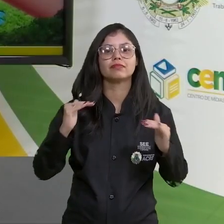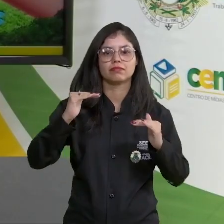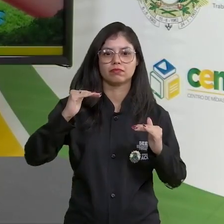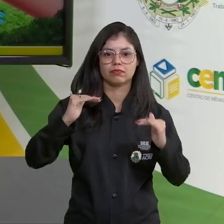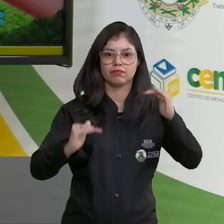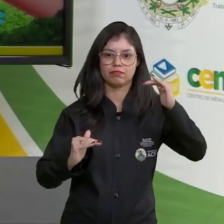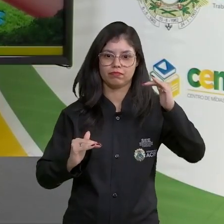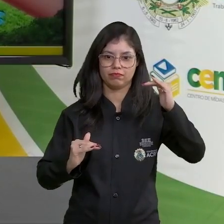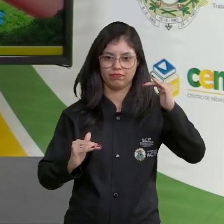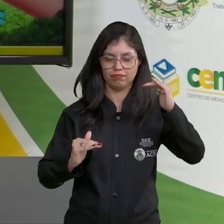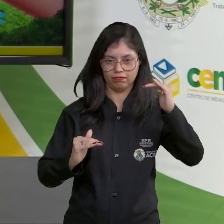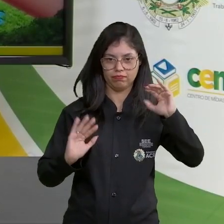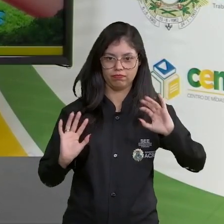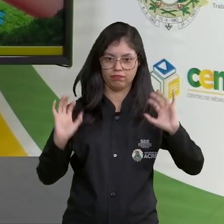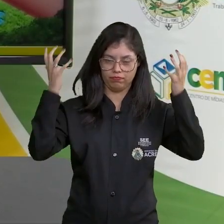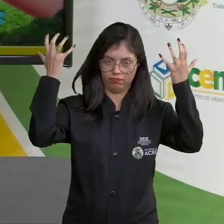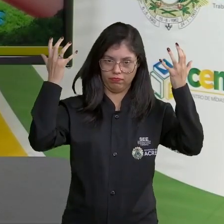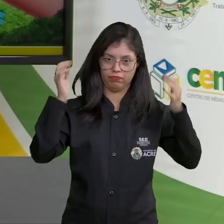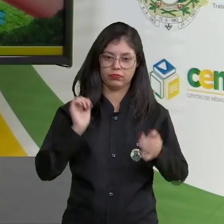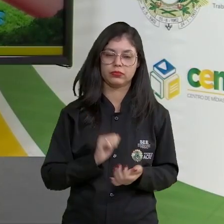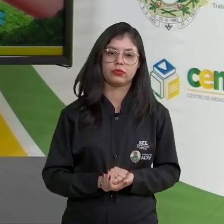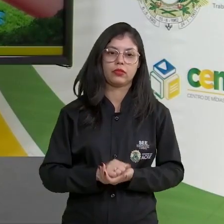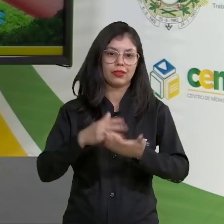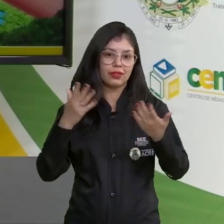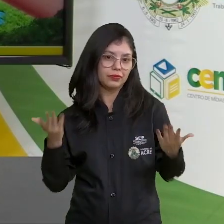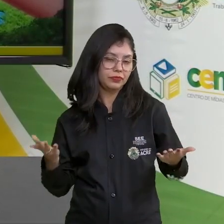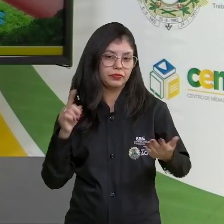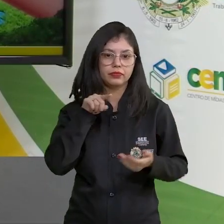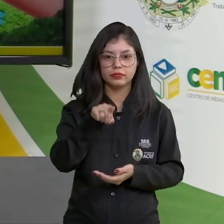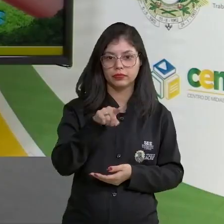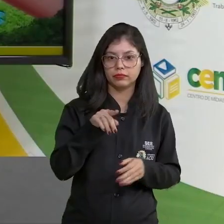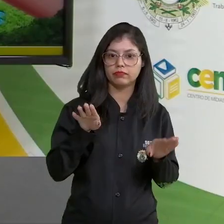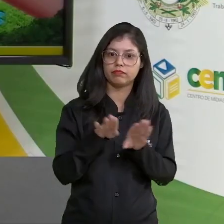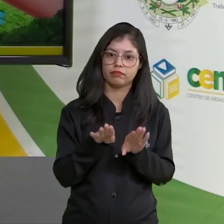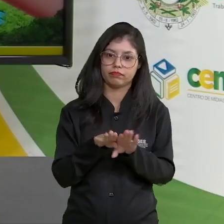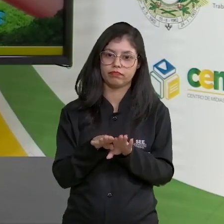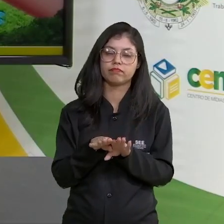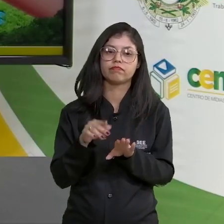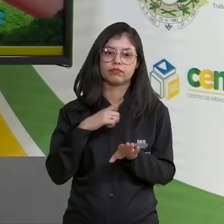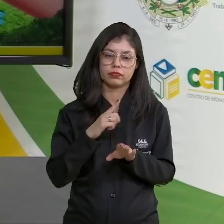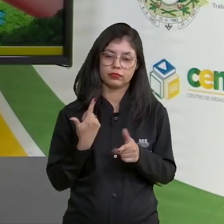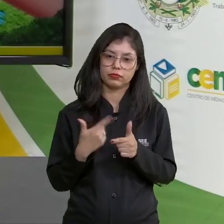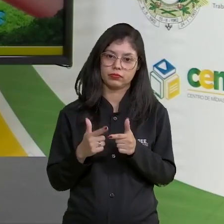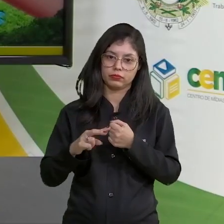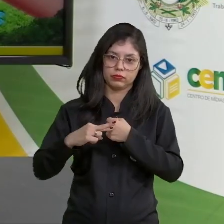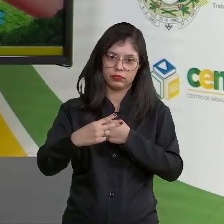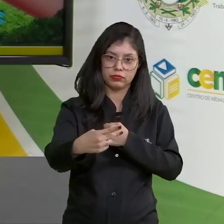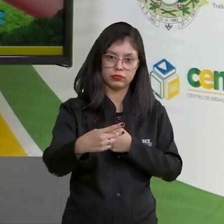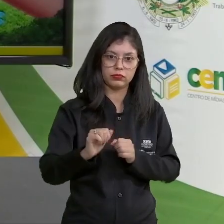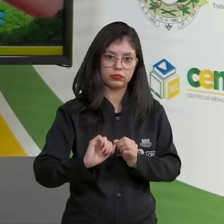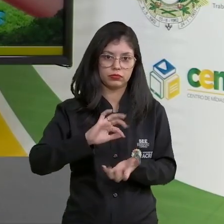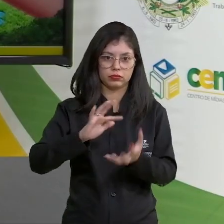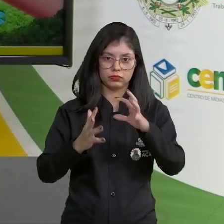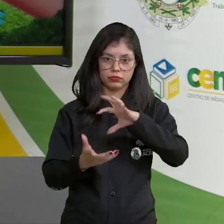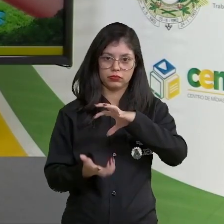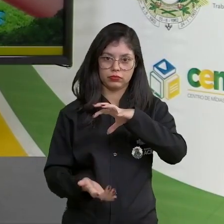desequilíbrios climáticos, tá certo? Então, isso aí se torna uma consequência do efeito